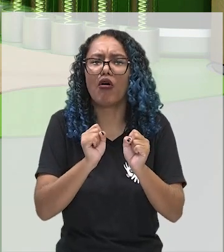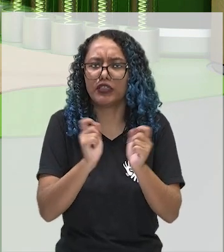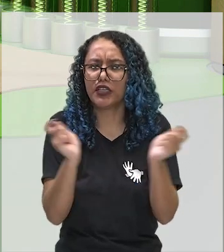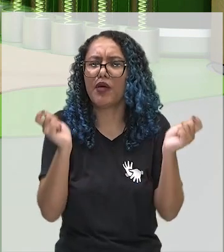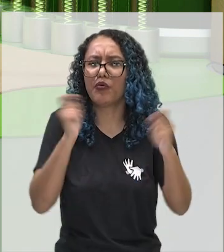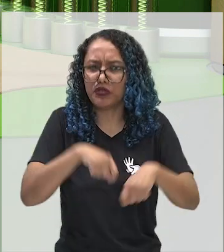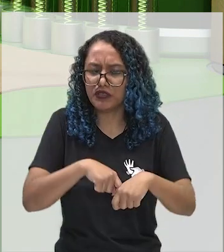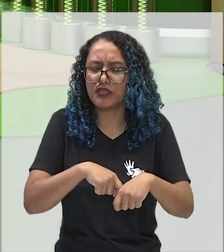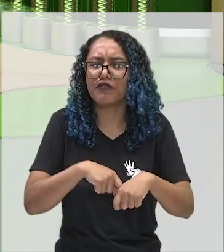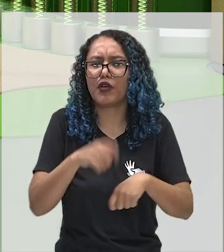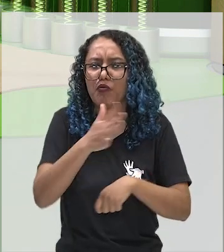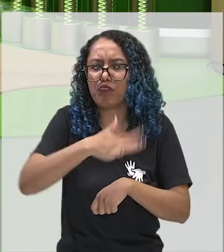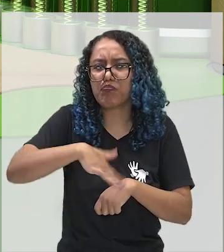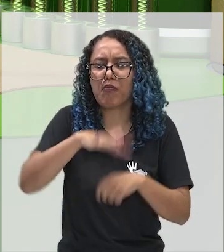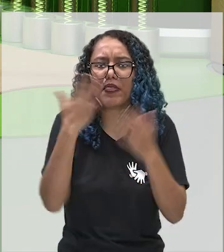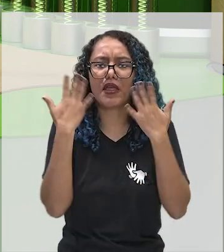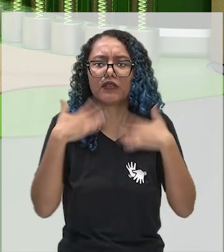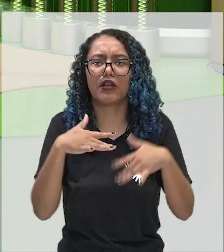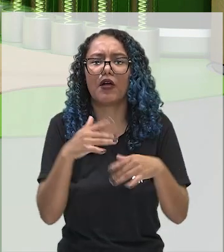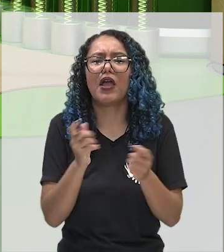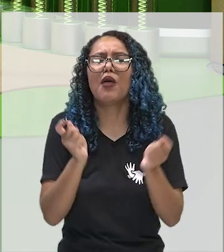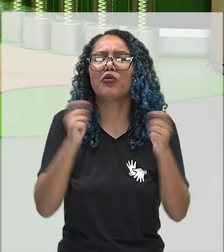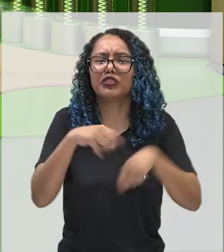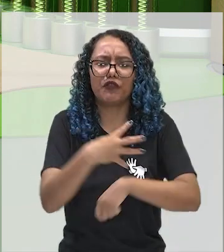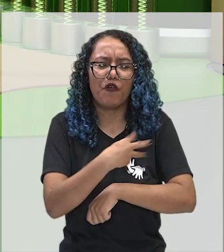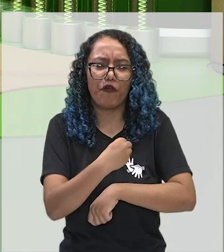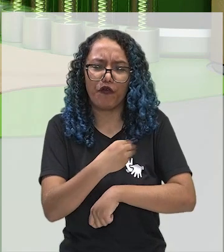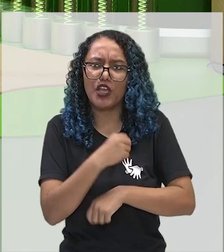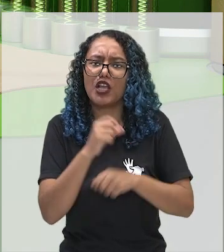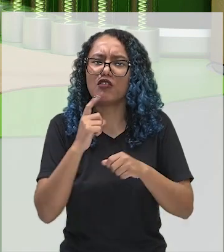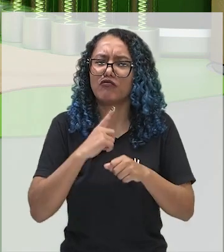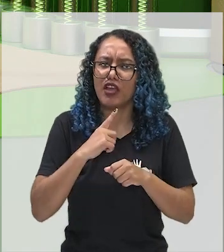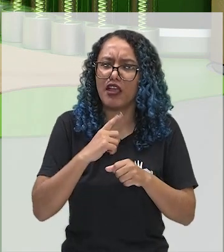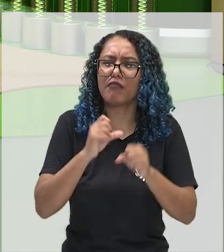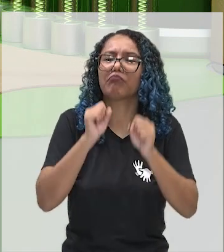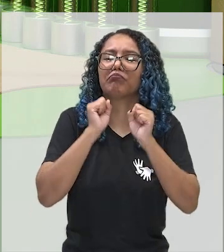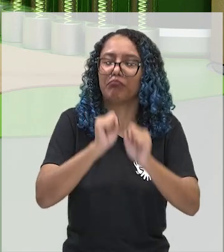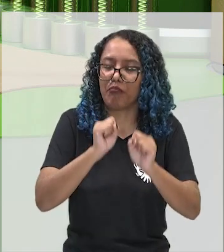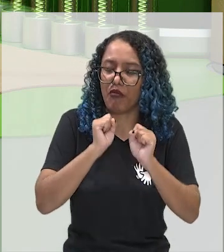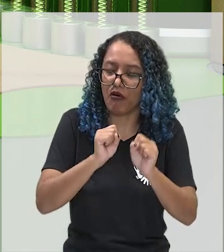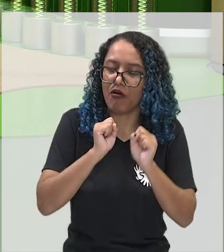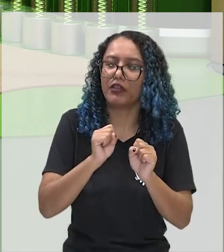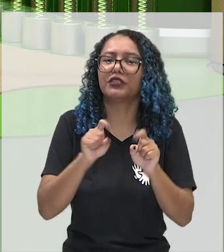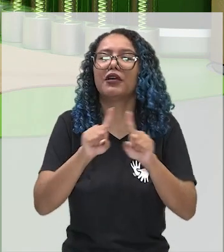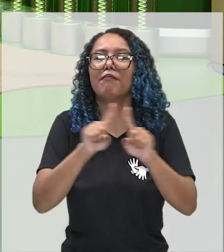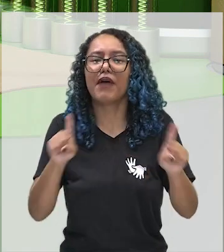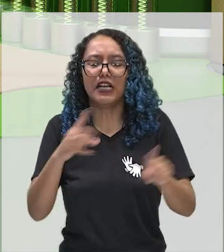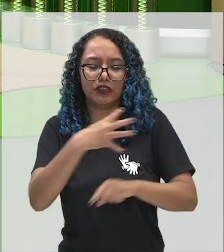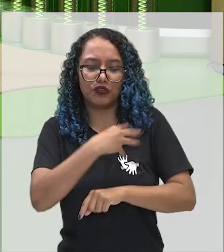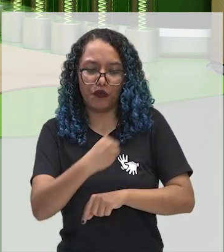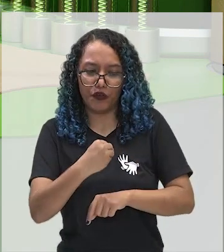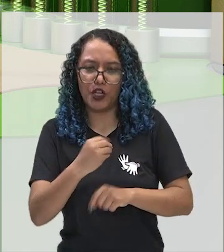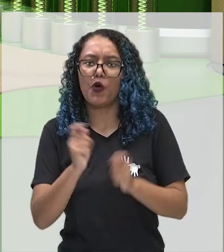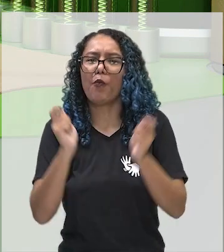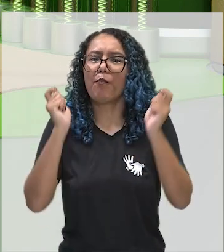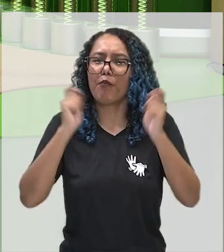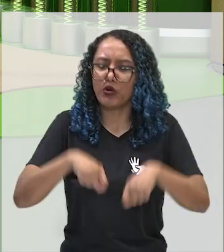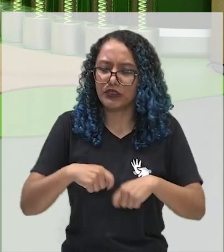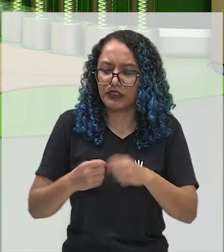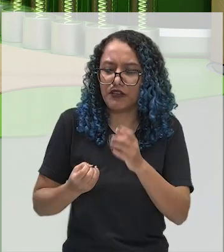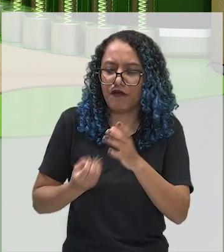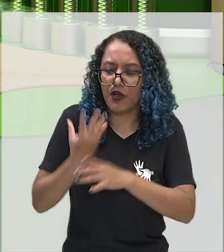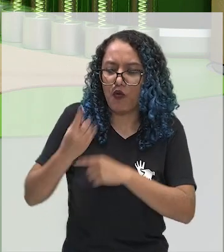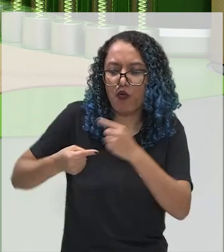no ambiente natural. Eles podem gerar descendentes? Sim, eles podem gerar descendentes. Mas o descendente deles vai